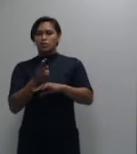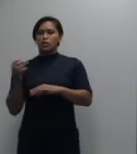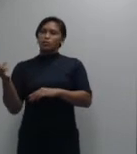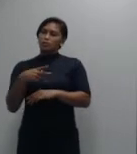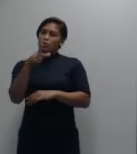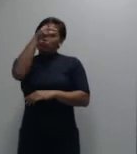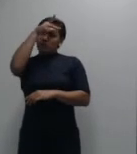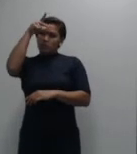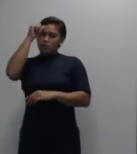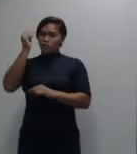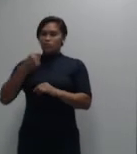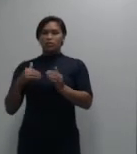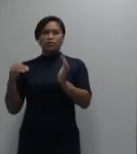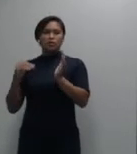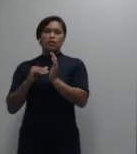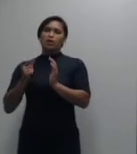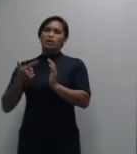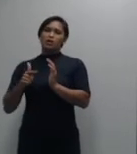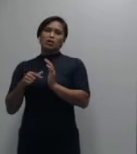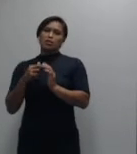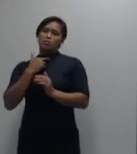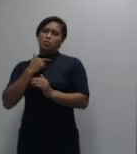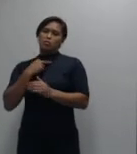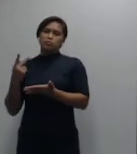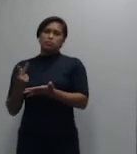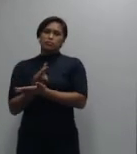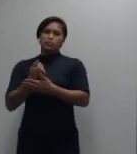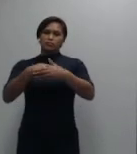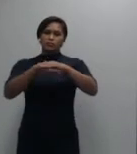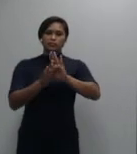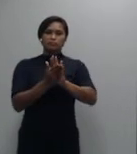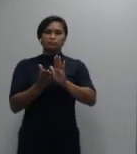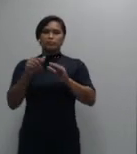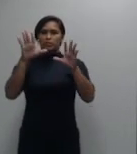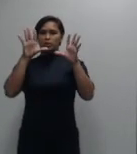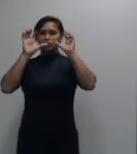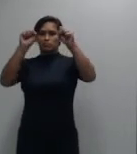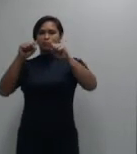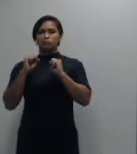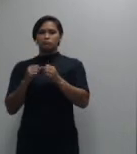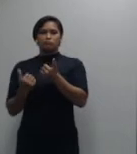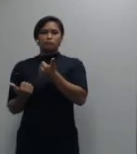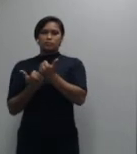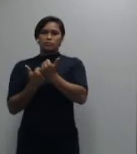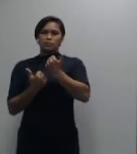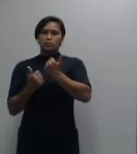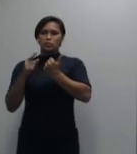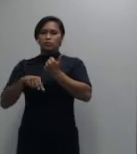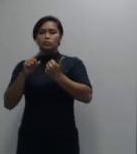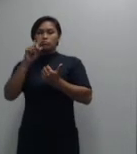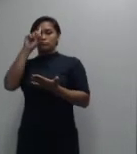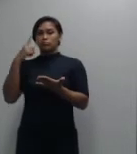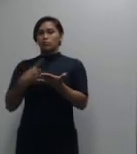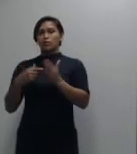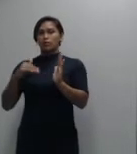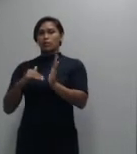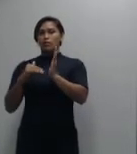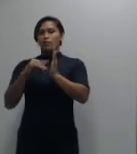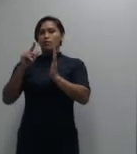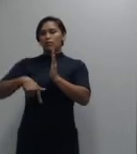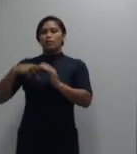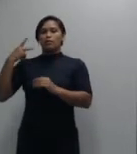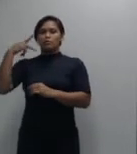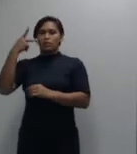EA Câmara não poderia que vai nem o dízimo não poderia dar suporte à decisão da Câmara de